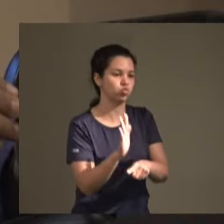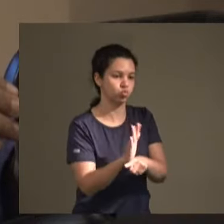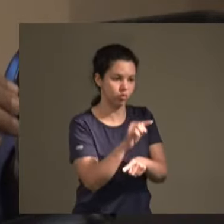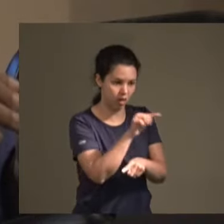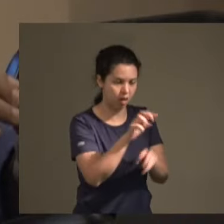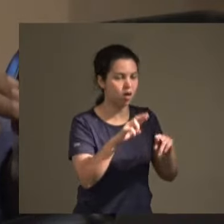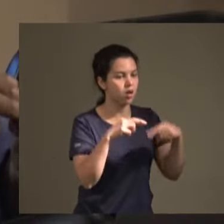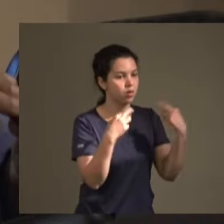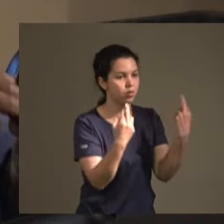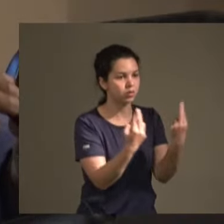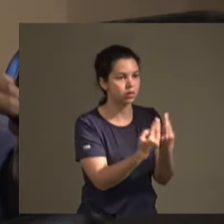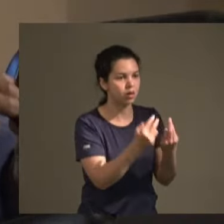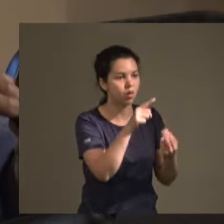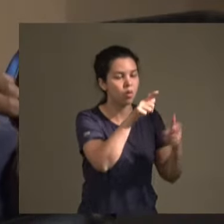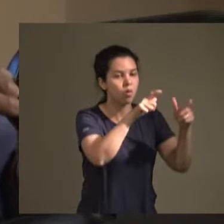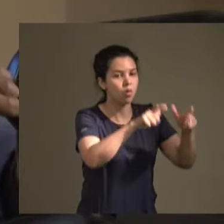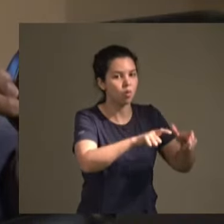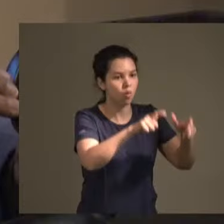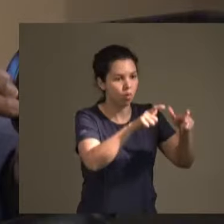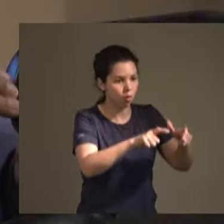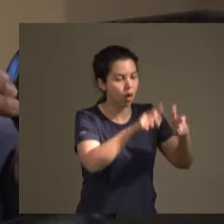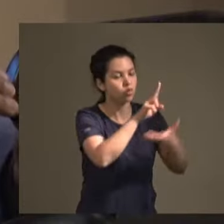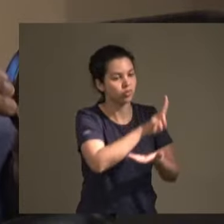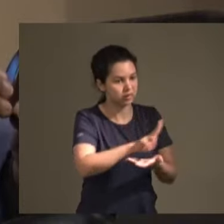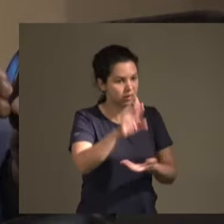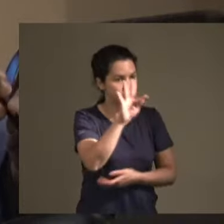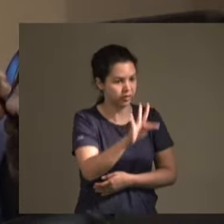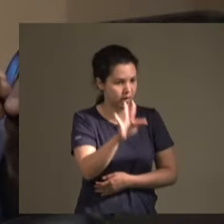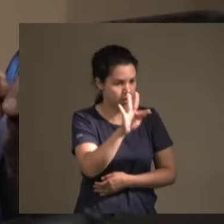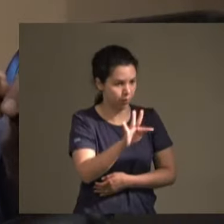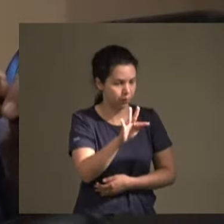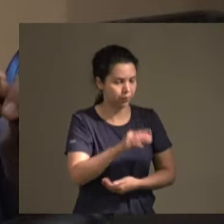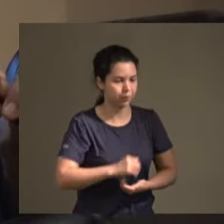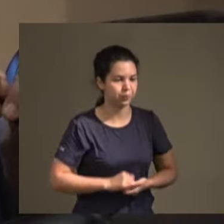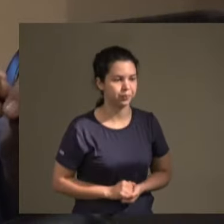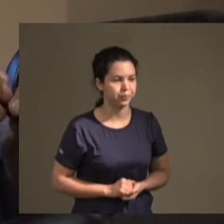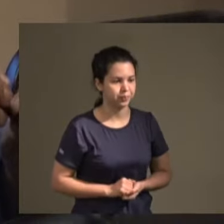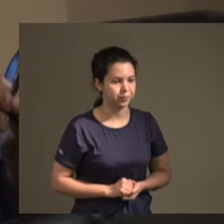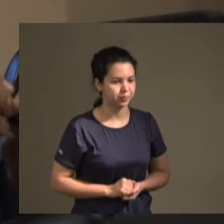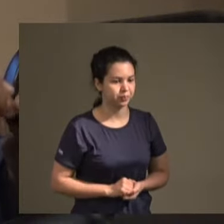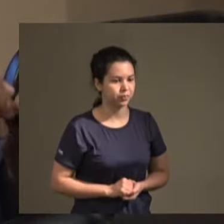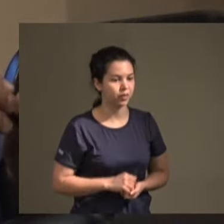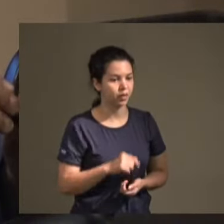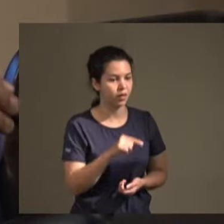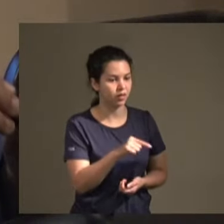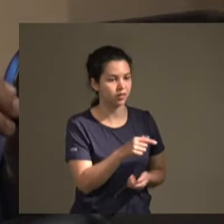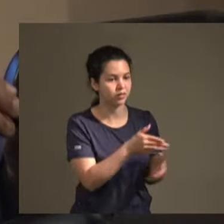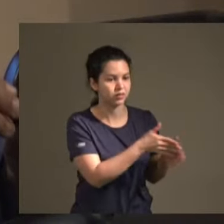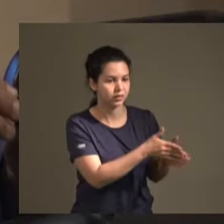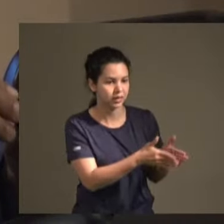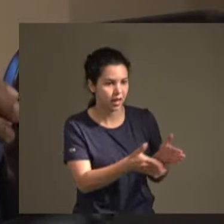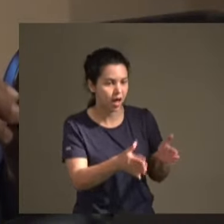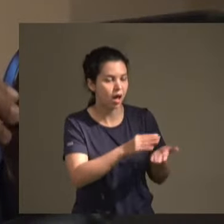nós tivemos lá na Universidade Federal. E, a partir dessas demandas, a partir